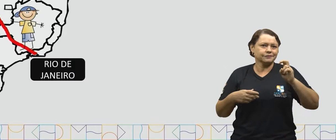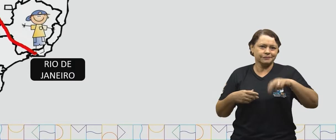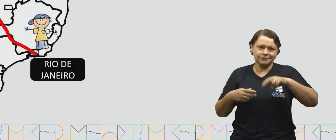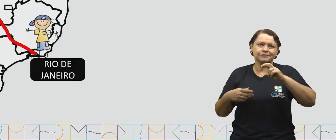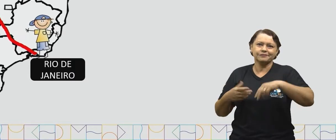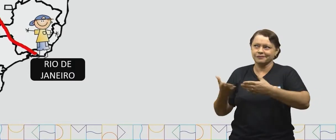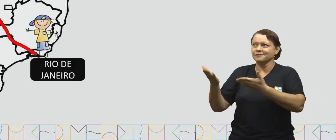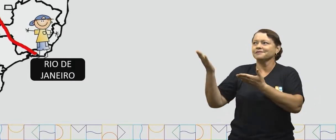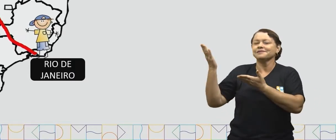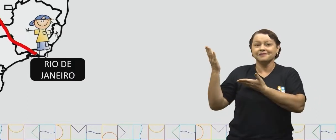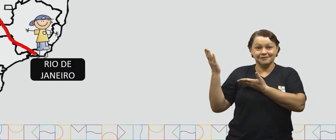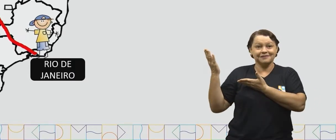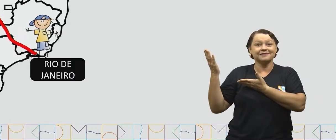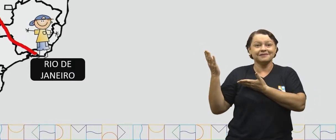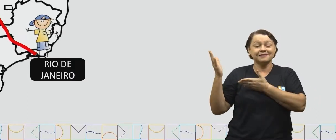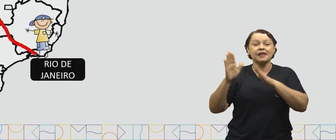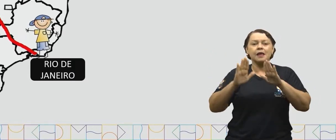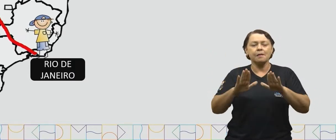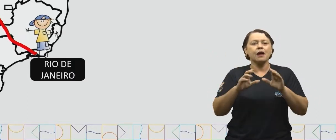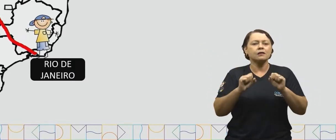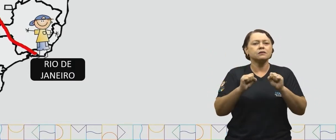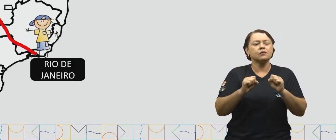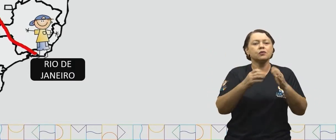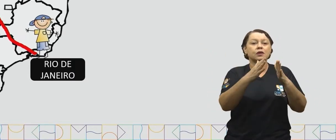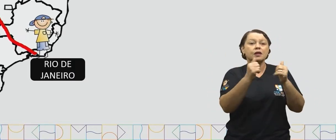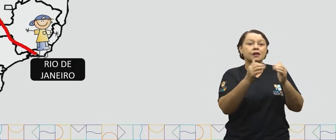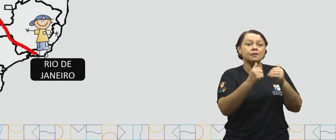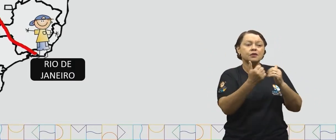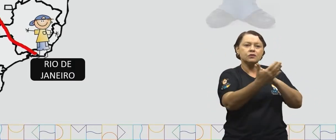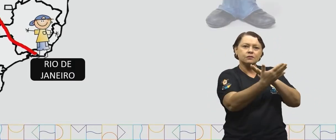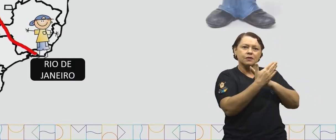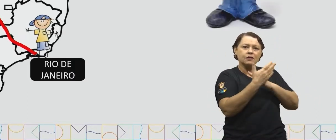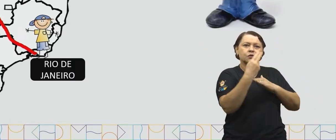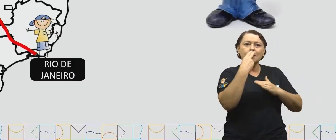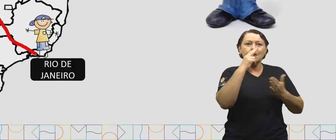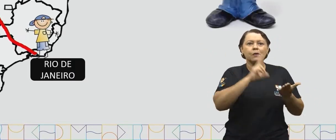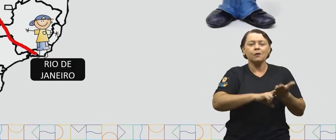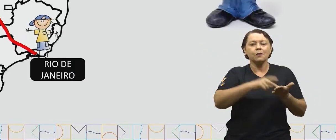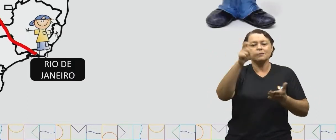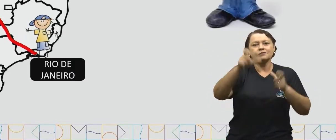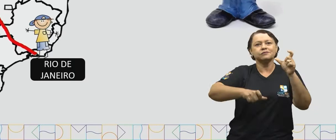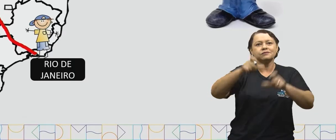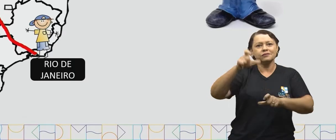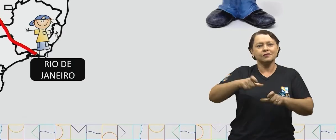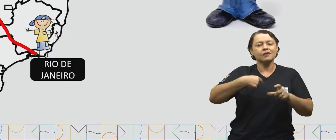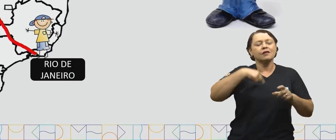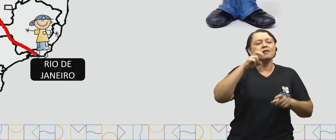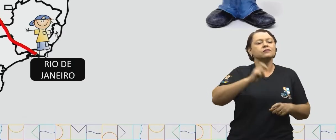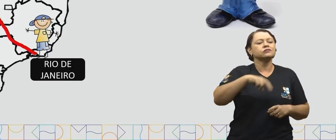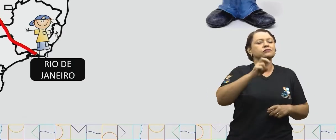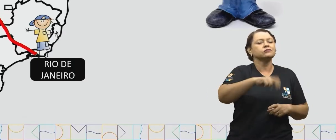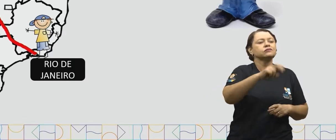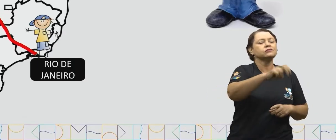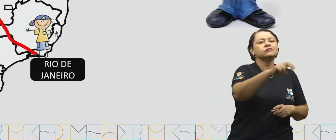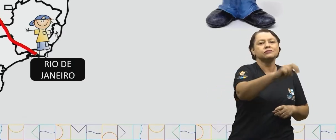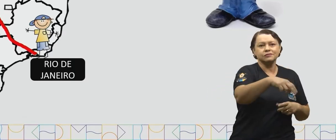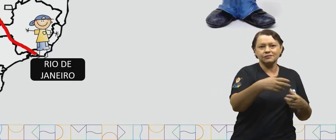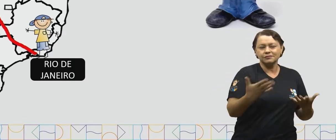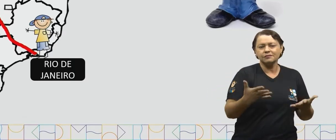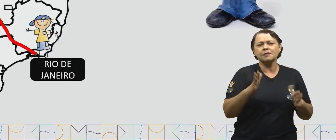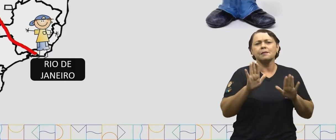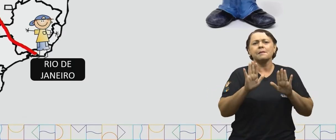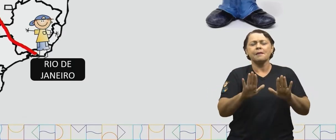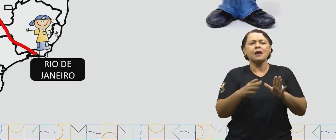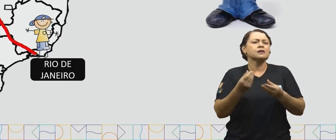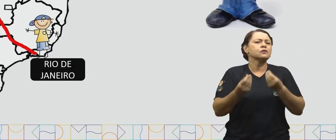é? Mas eu poderia pedir ajuda dos Correios. Eles entregam cartas à distância. E você sabe de